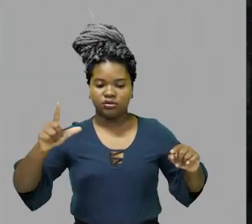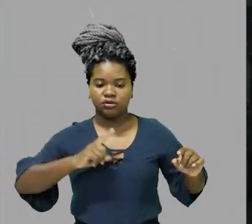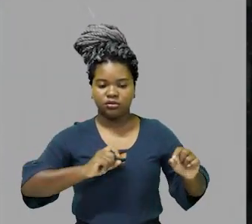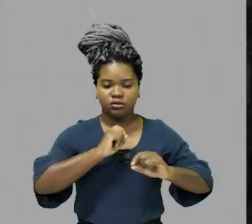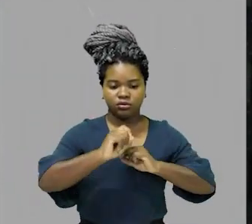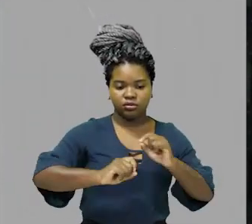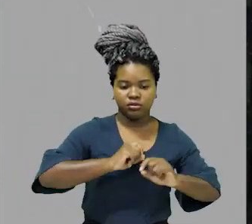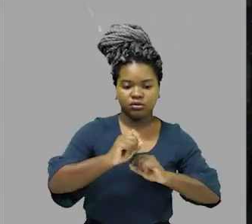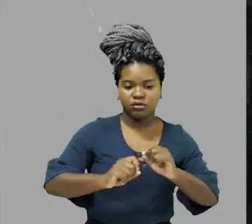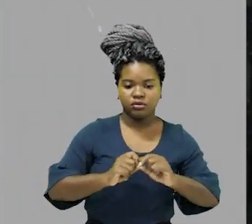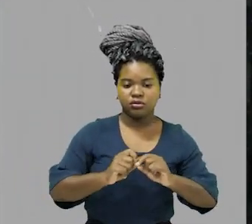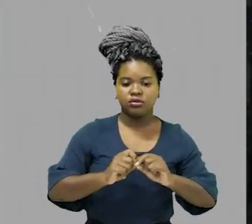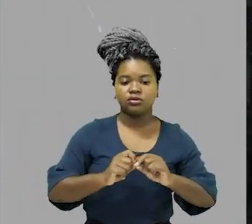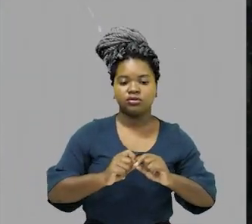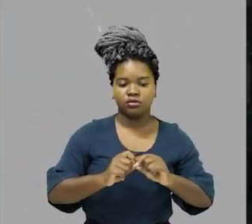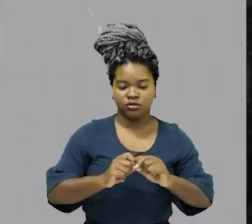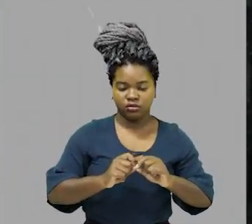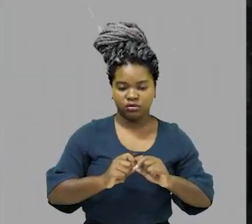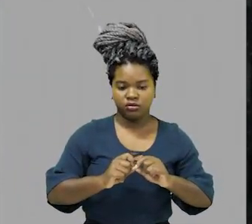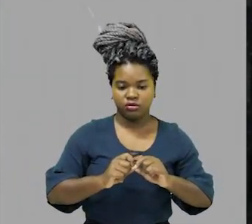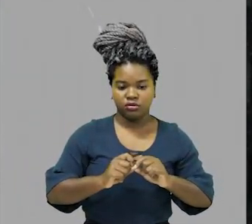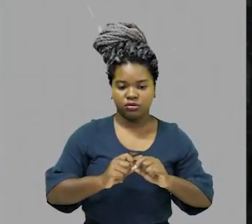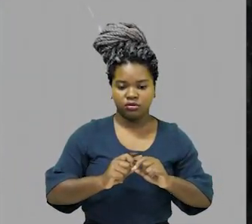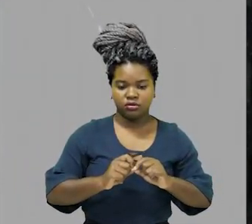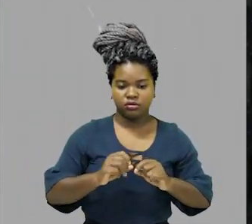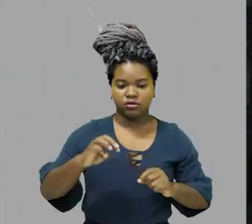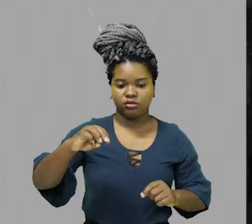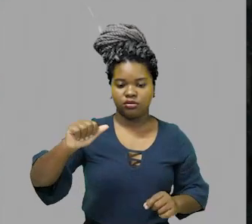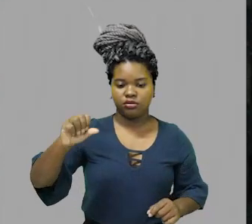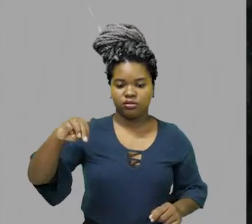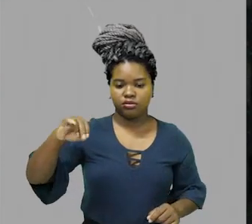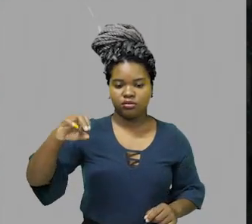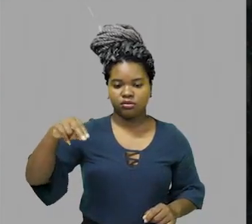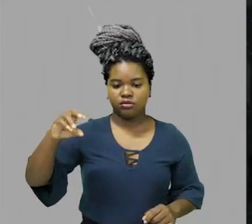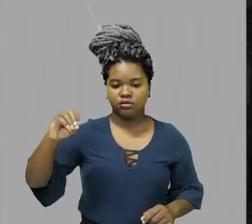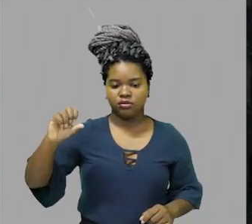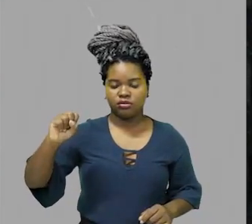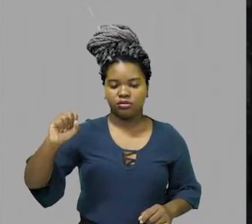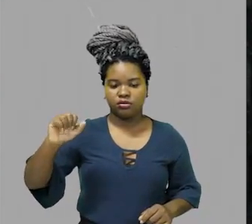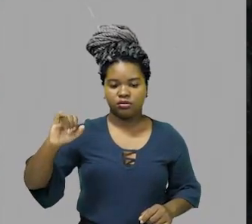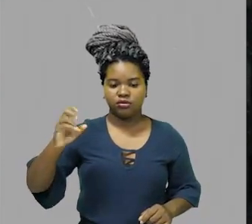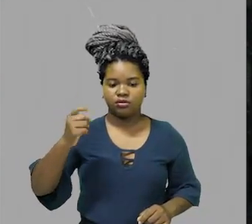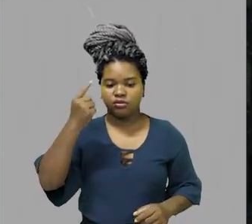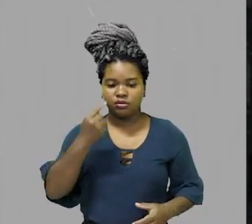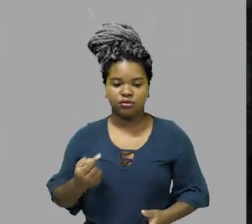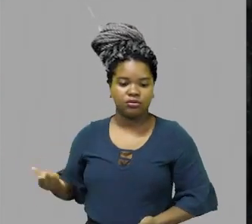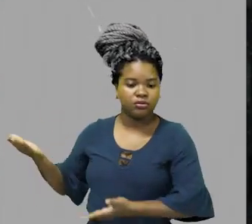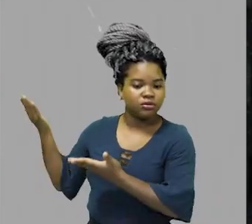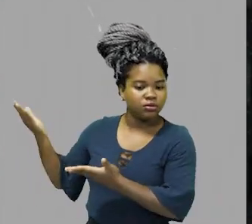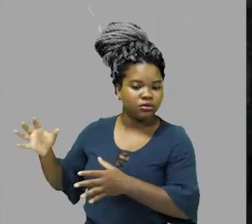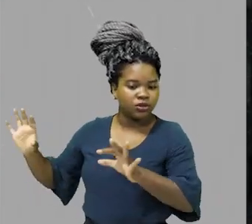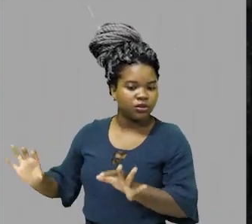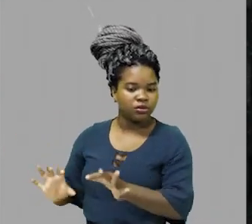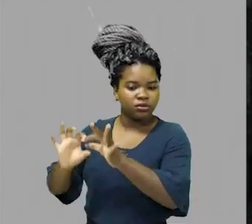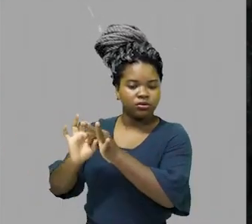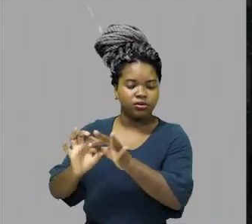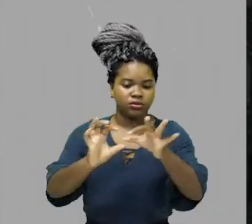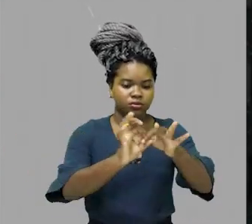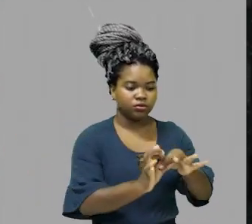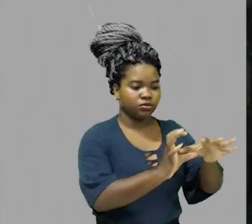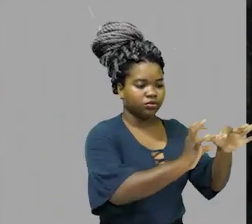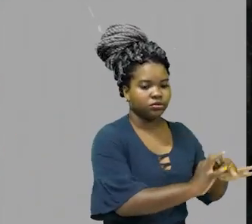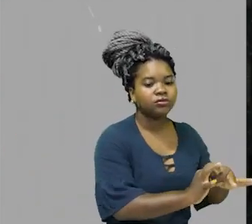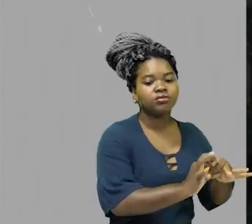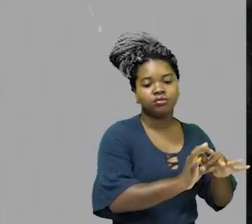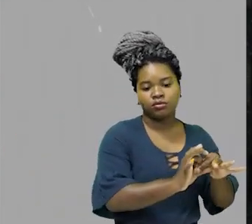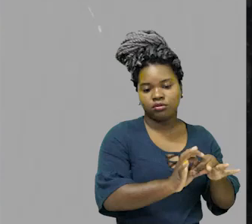molécula de RNA que vai trazer os aminoácidos. Esses aminoácidos vão se juntando uns nos outros